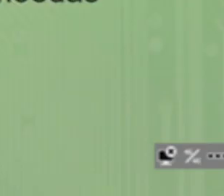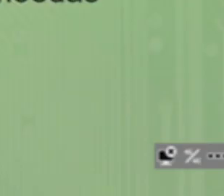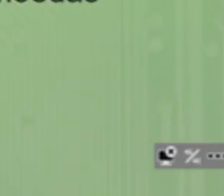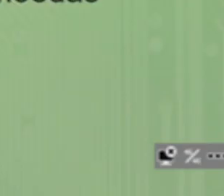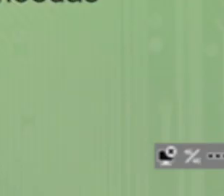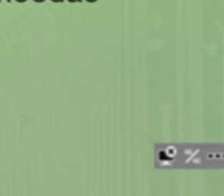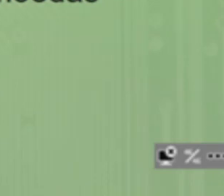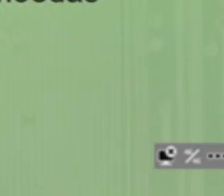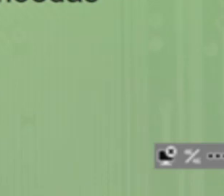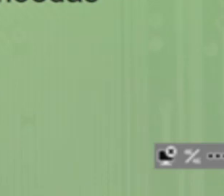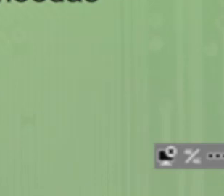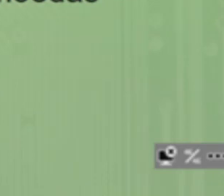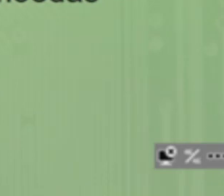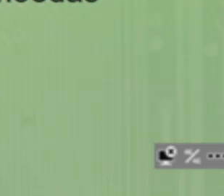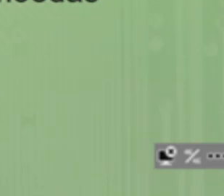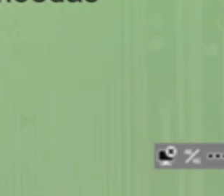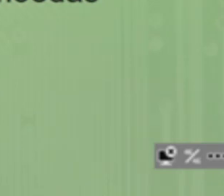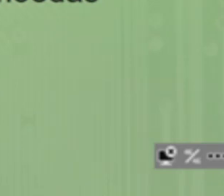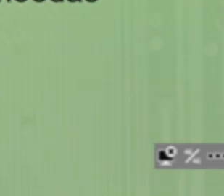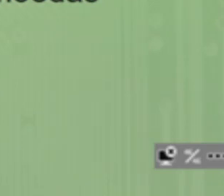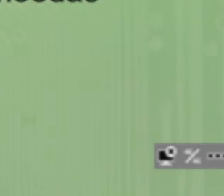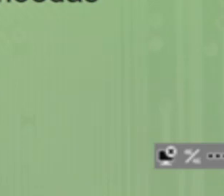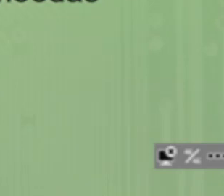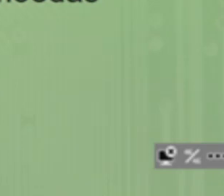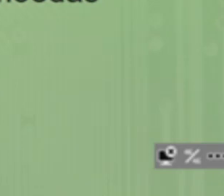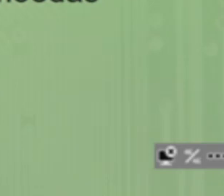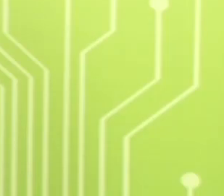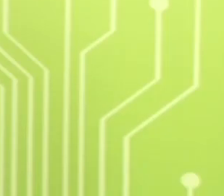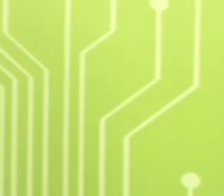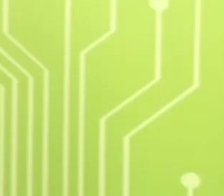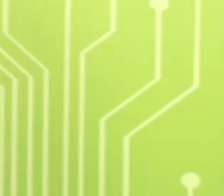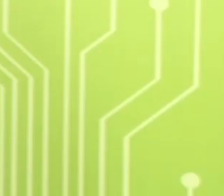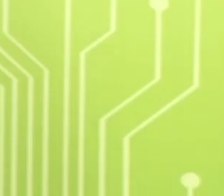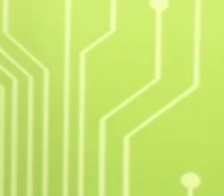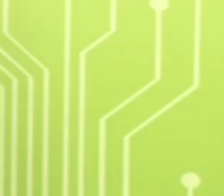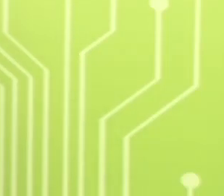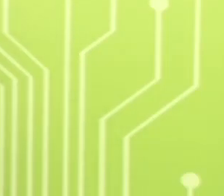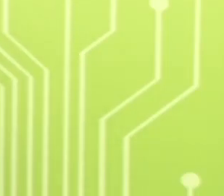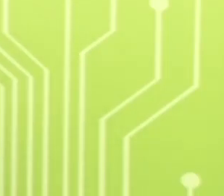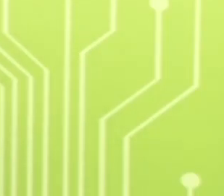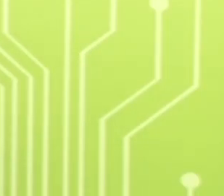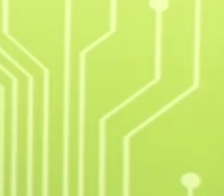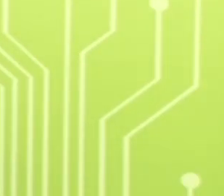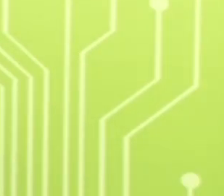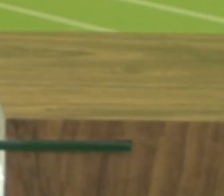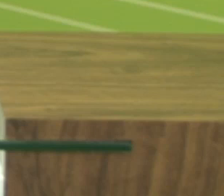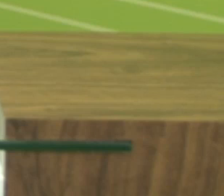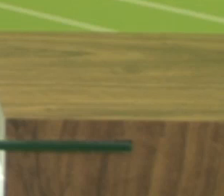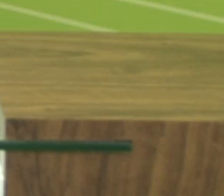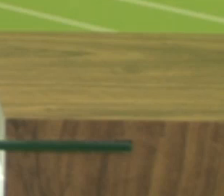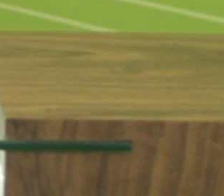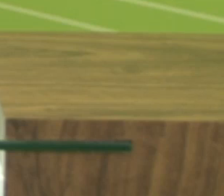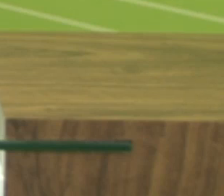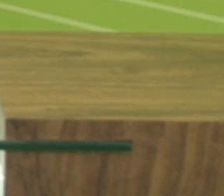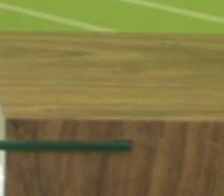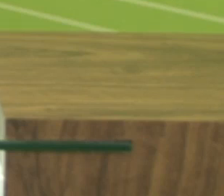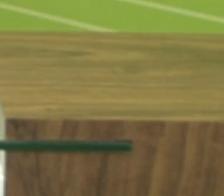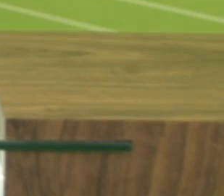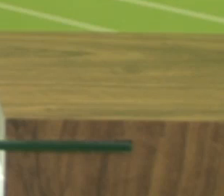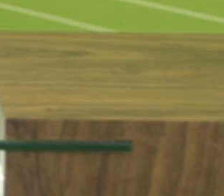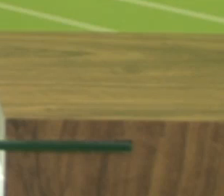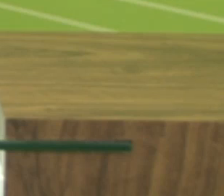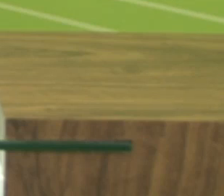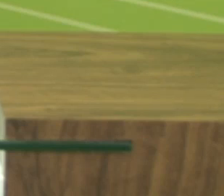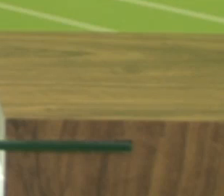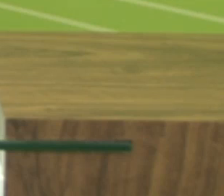principais demandantes de moedas estrangeiras? Alguma resposta, professor? A gente teve várias respostas, Por a gente favor. tem aquele